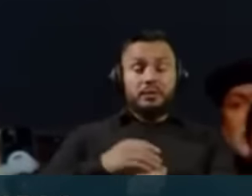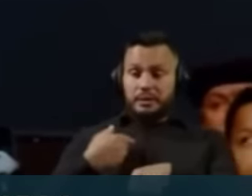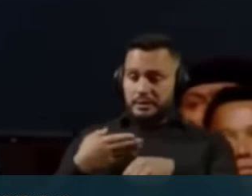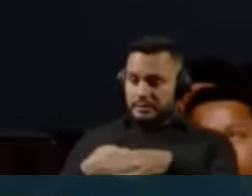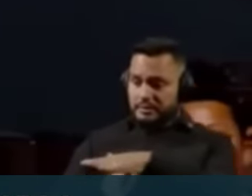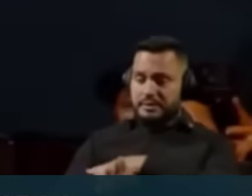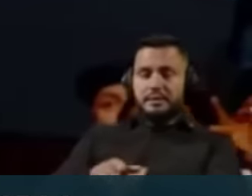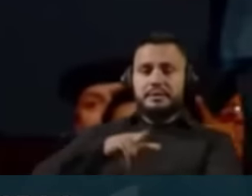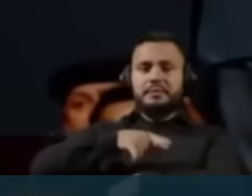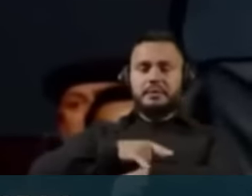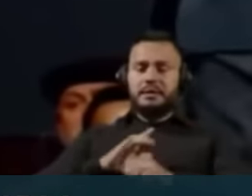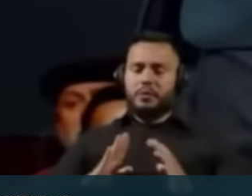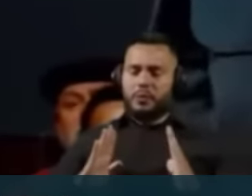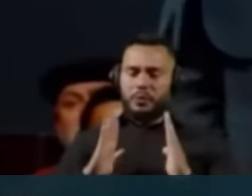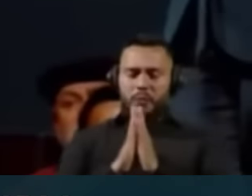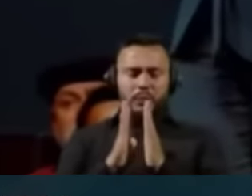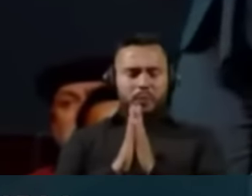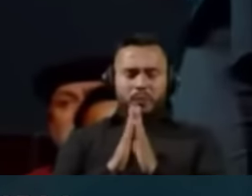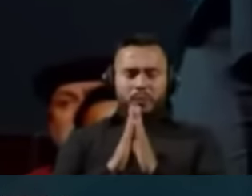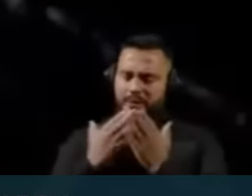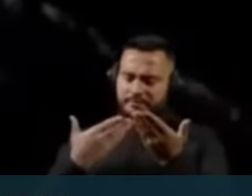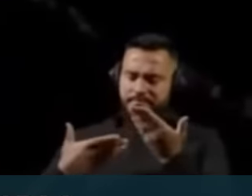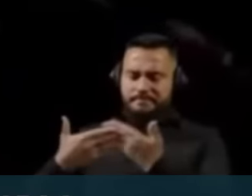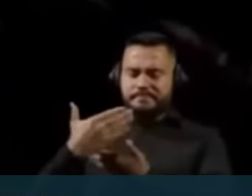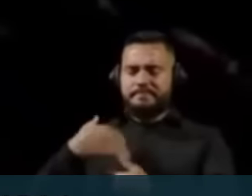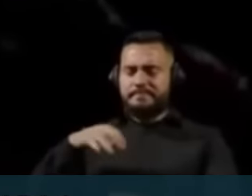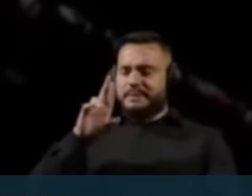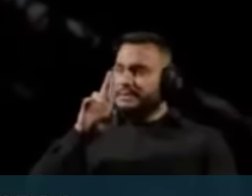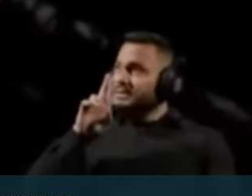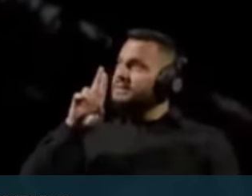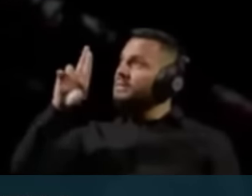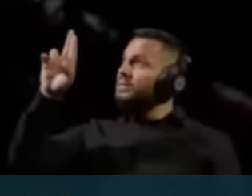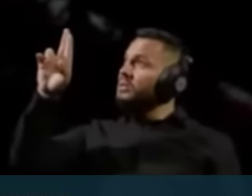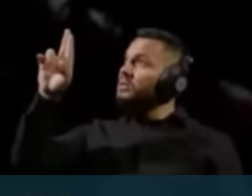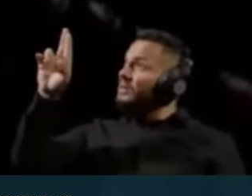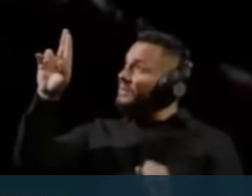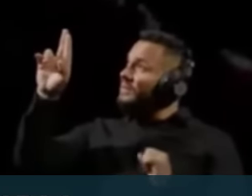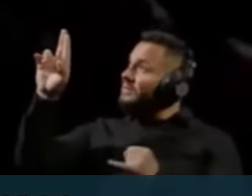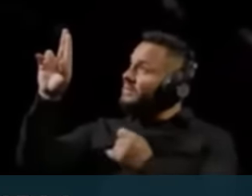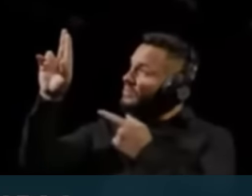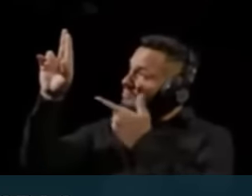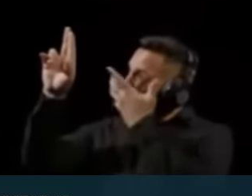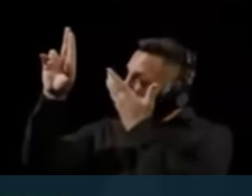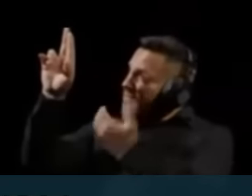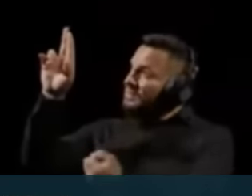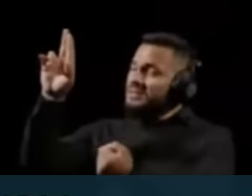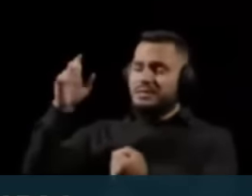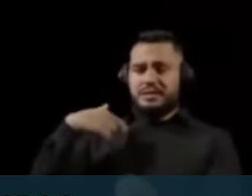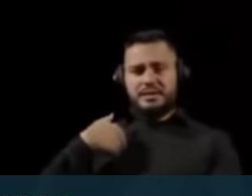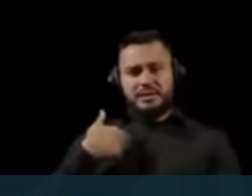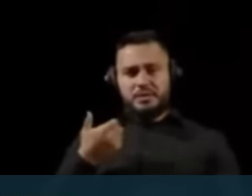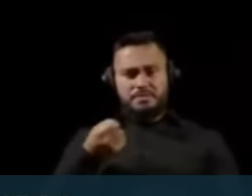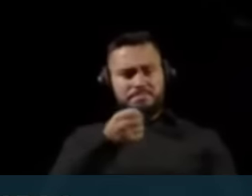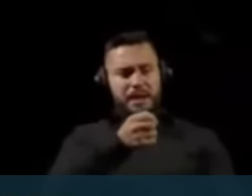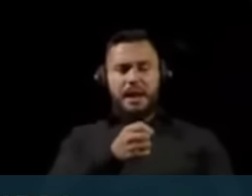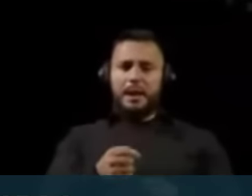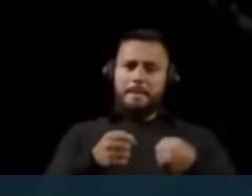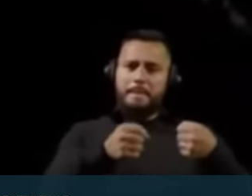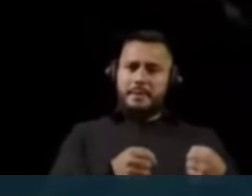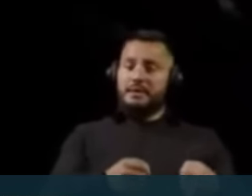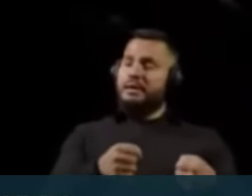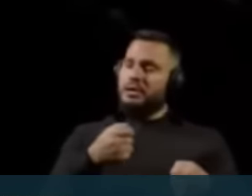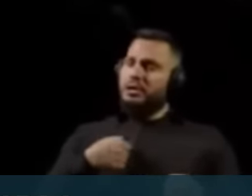e falei para Deus, Senhor, se o Senhor me permitir estar no poder, eu usarei este poder